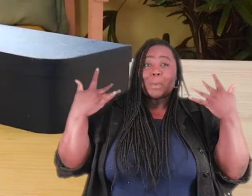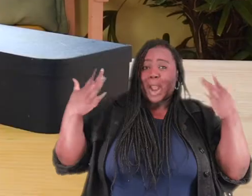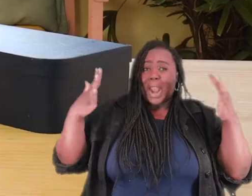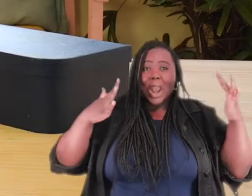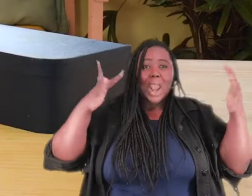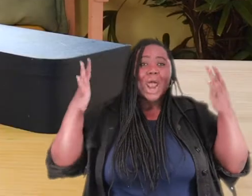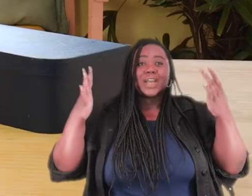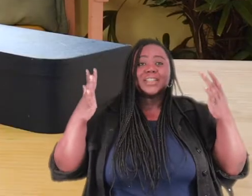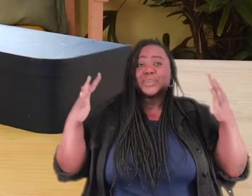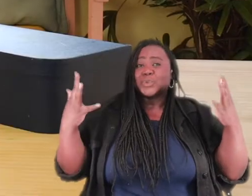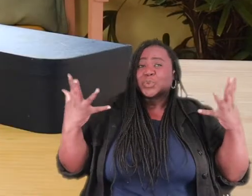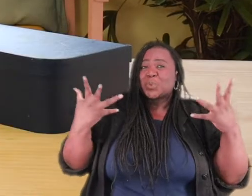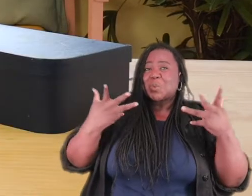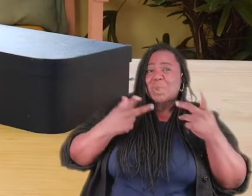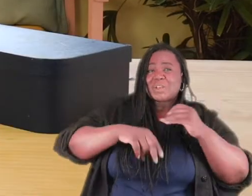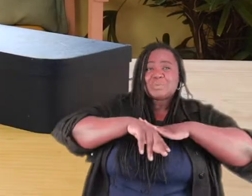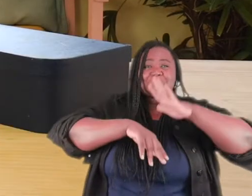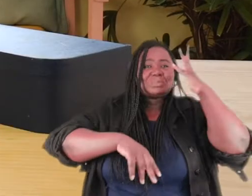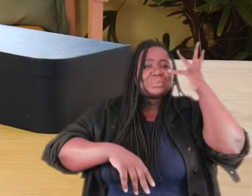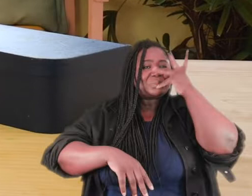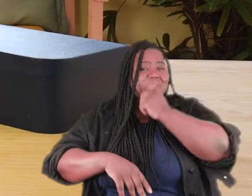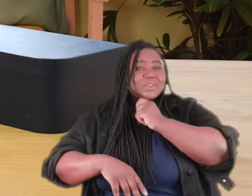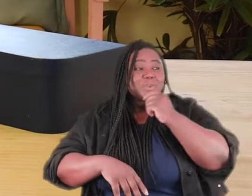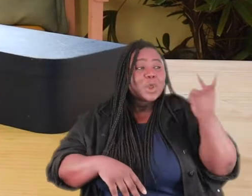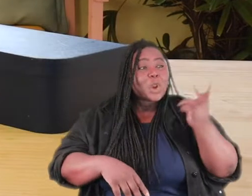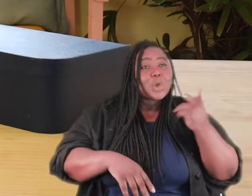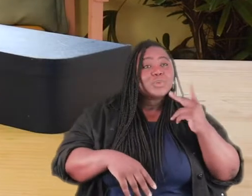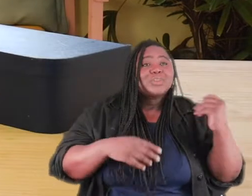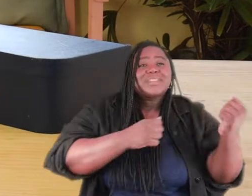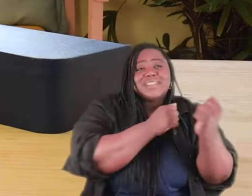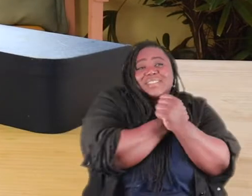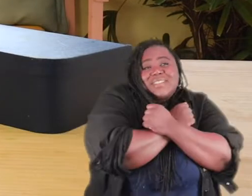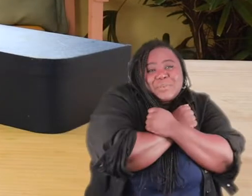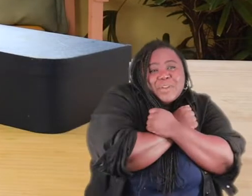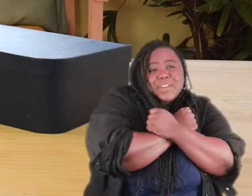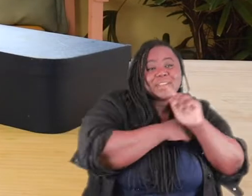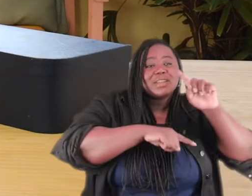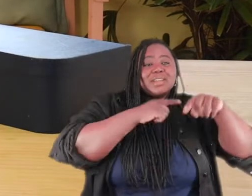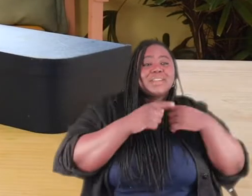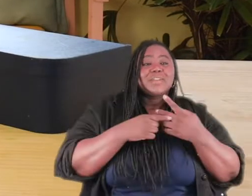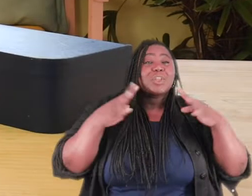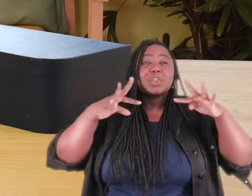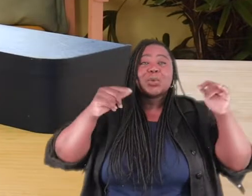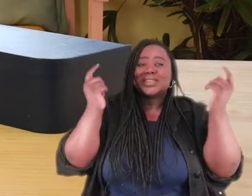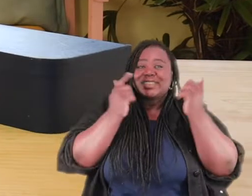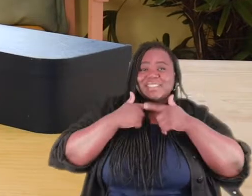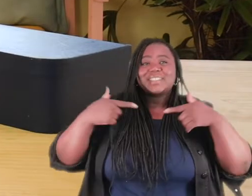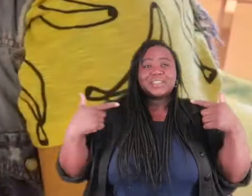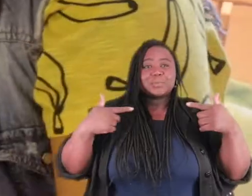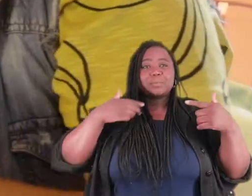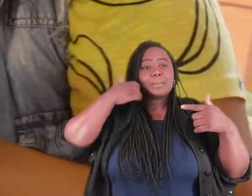palmas. Que espetáculo mais lindo! Theo e Nina se abraçaram e a trupe ficou